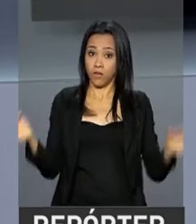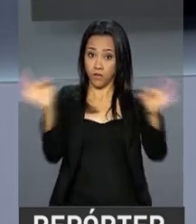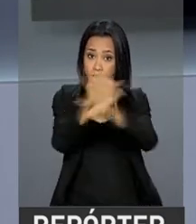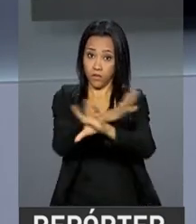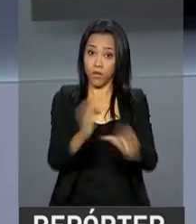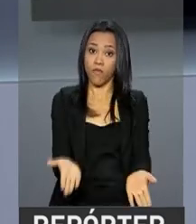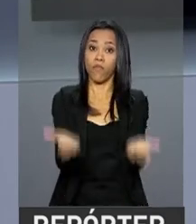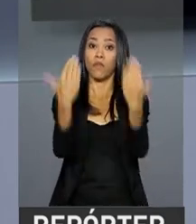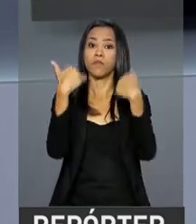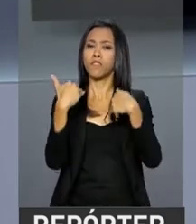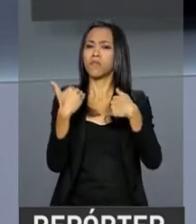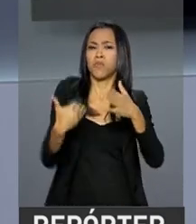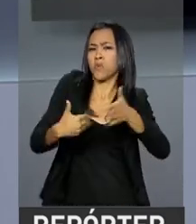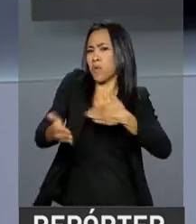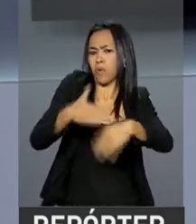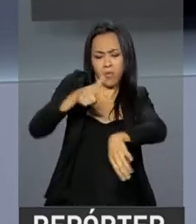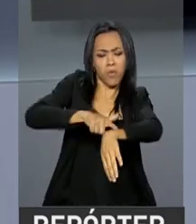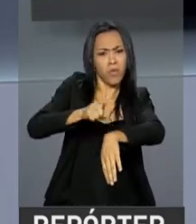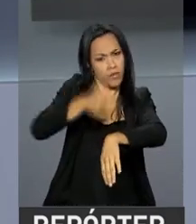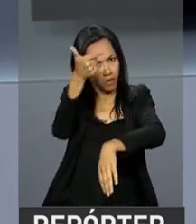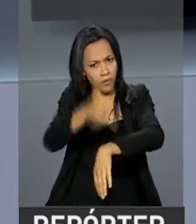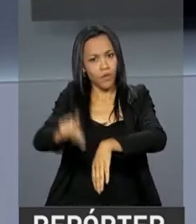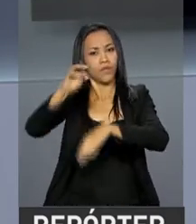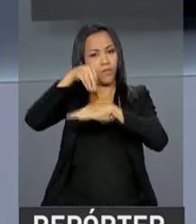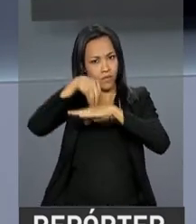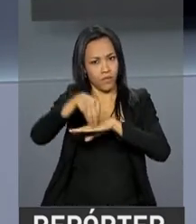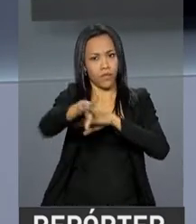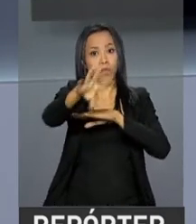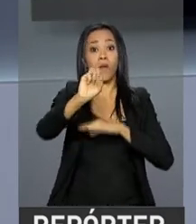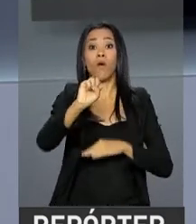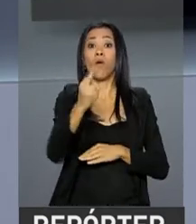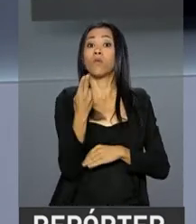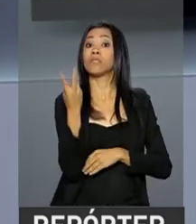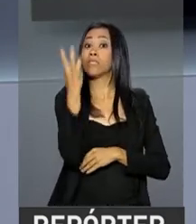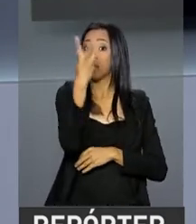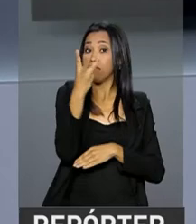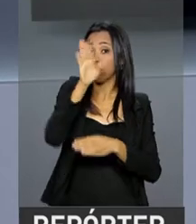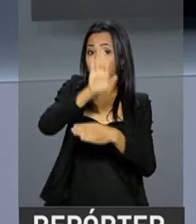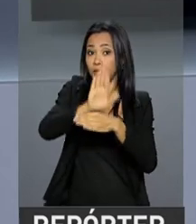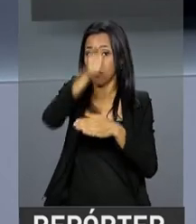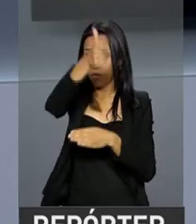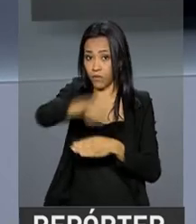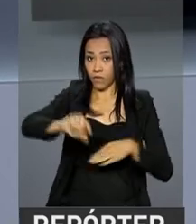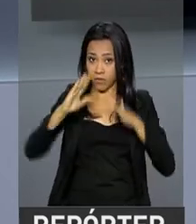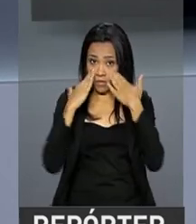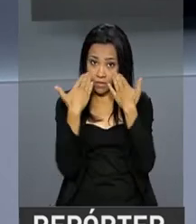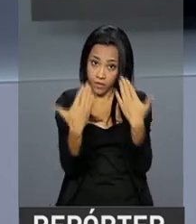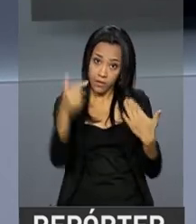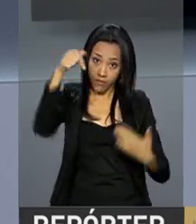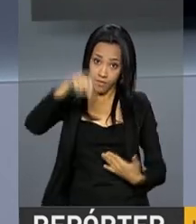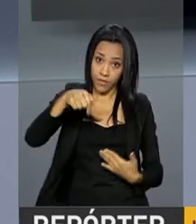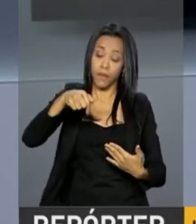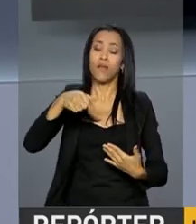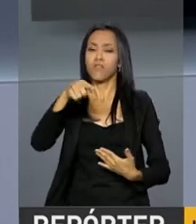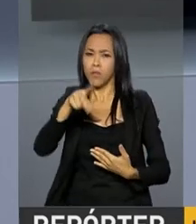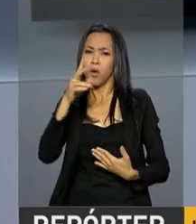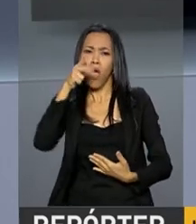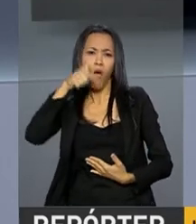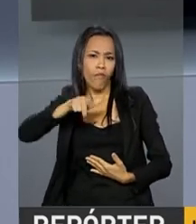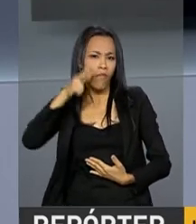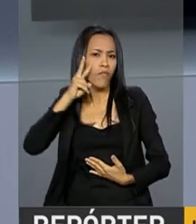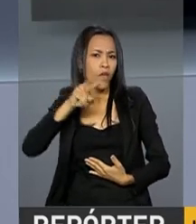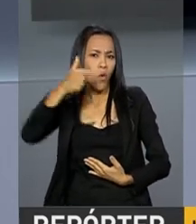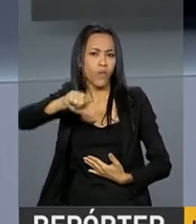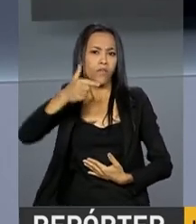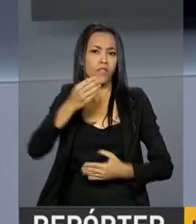aqui. Voltamos a qualquer momento com outras informações ou às 15h na nossa próxima edição. Você pode rever as reportagens